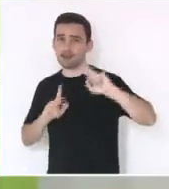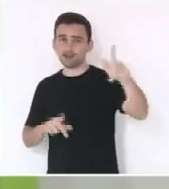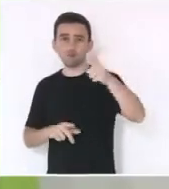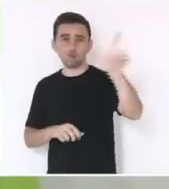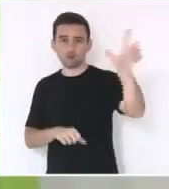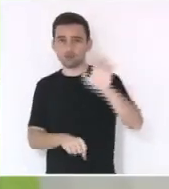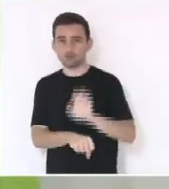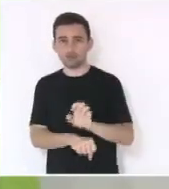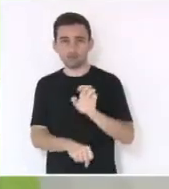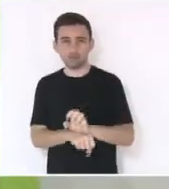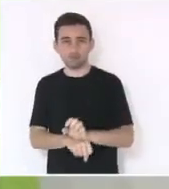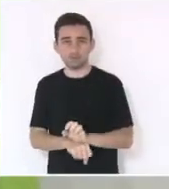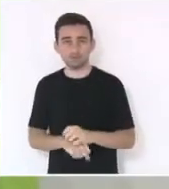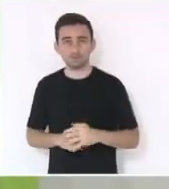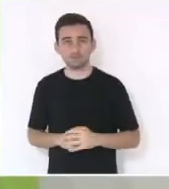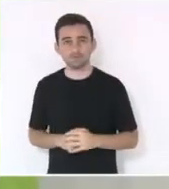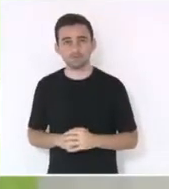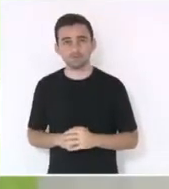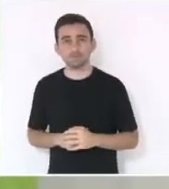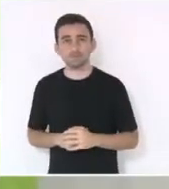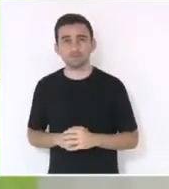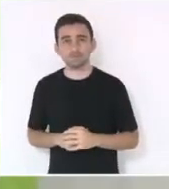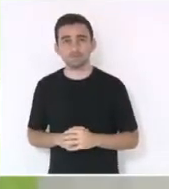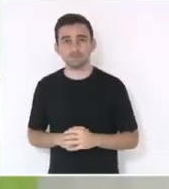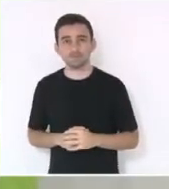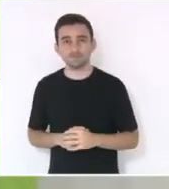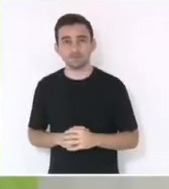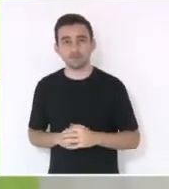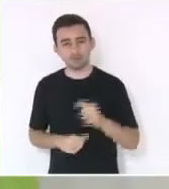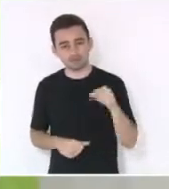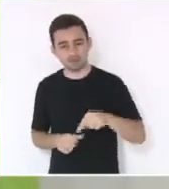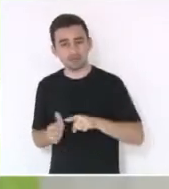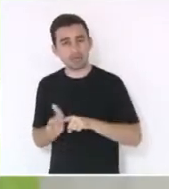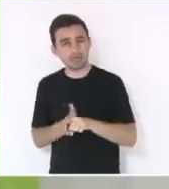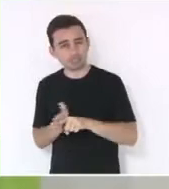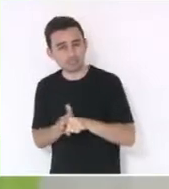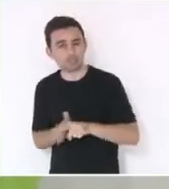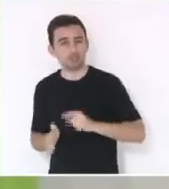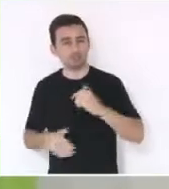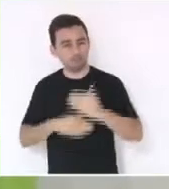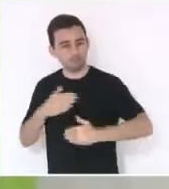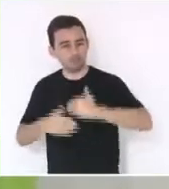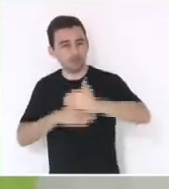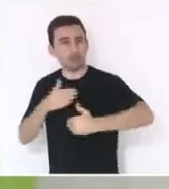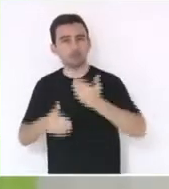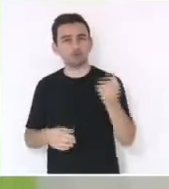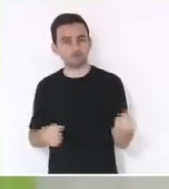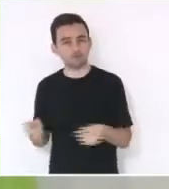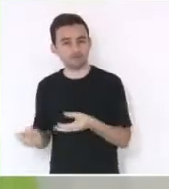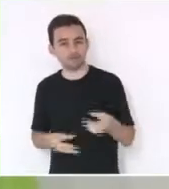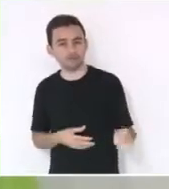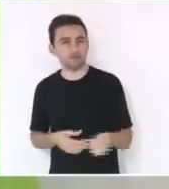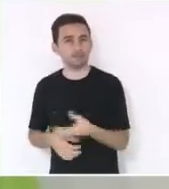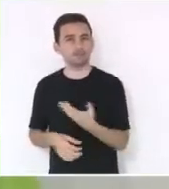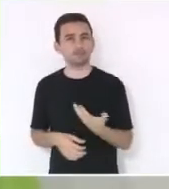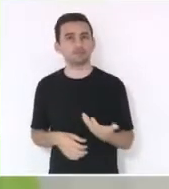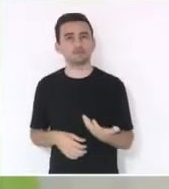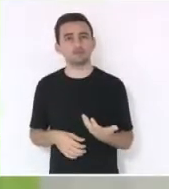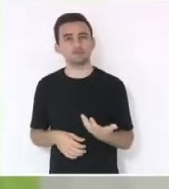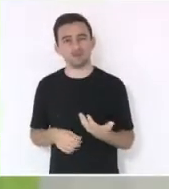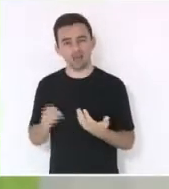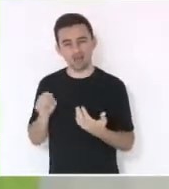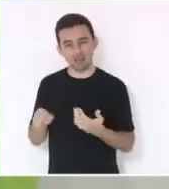federação. Nesse ponto e contraponto da pesquisa, do desenvolvimento, da inovação, nesse banco de